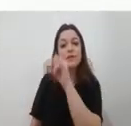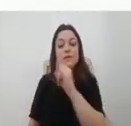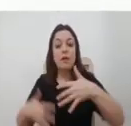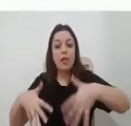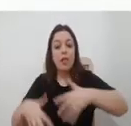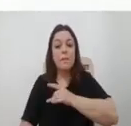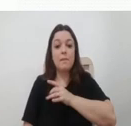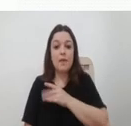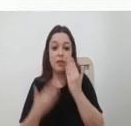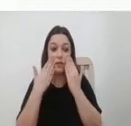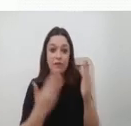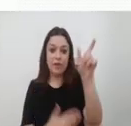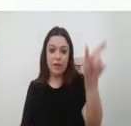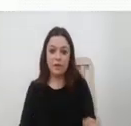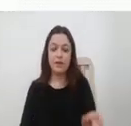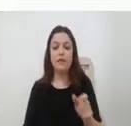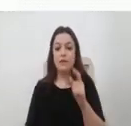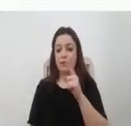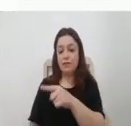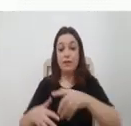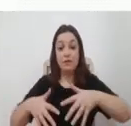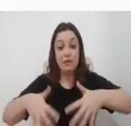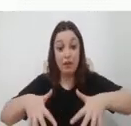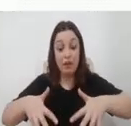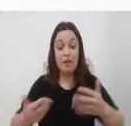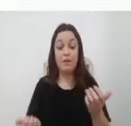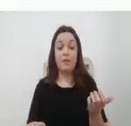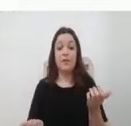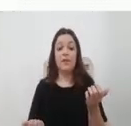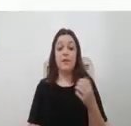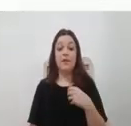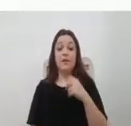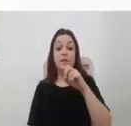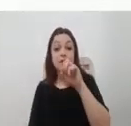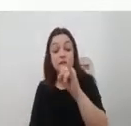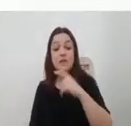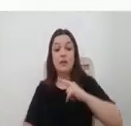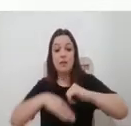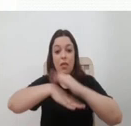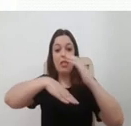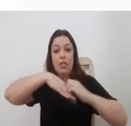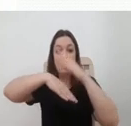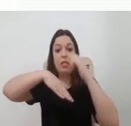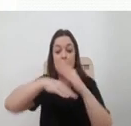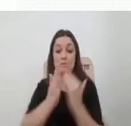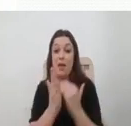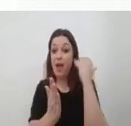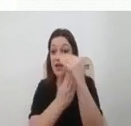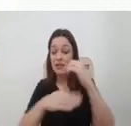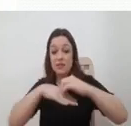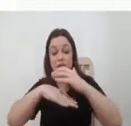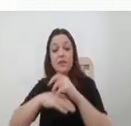é importante a gente estar percebendo isso. E os sinais, se ele treme, por exemplo, se ele